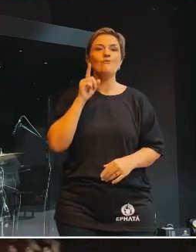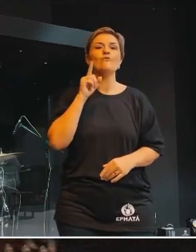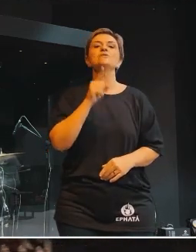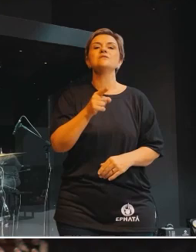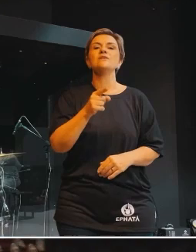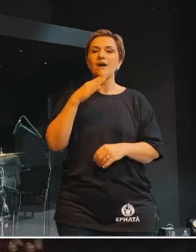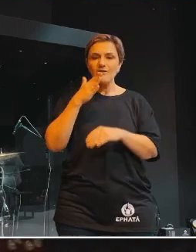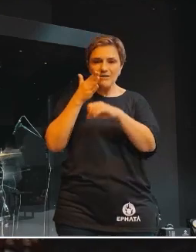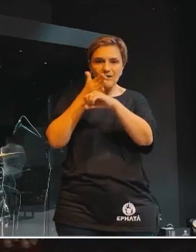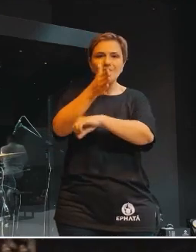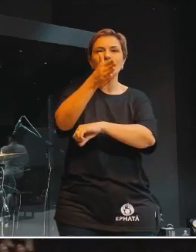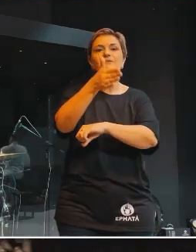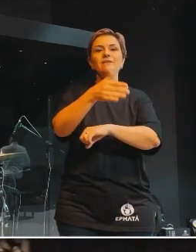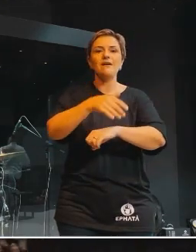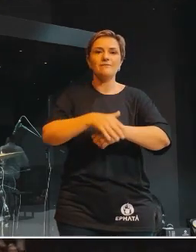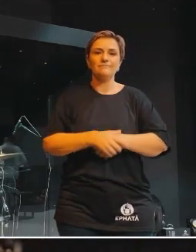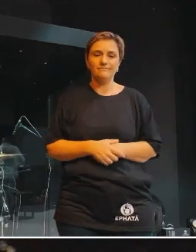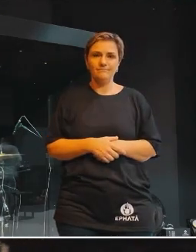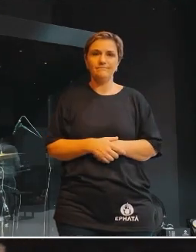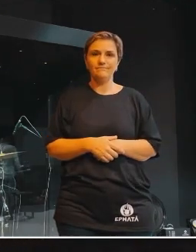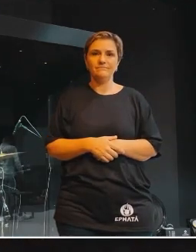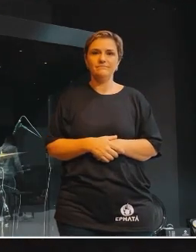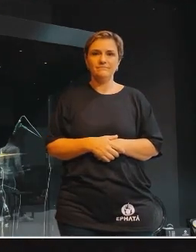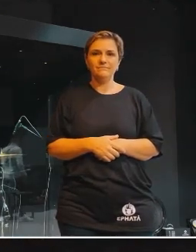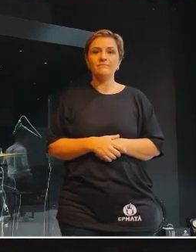vai enfrentar.